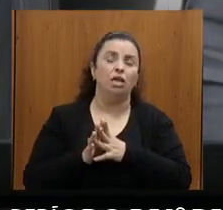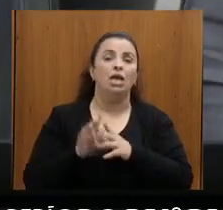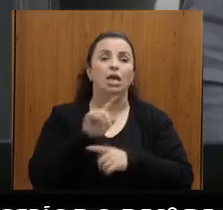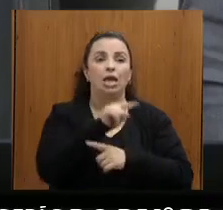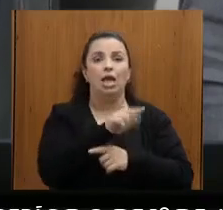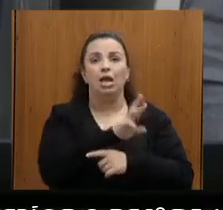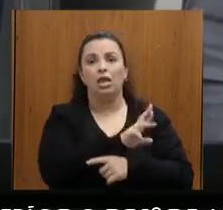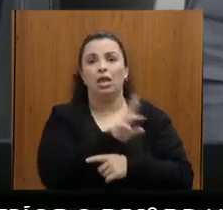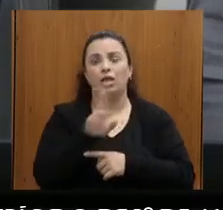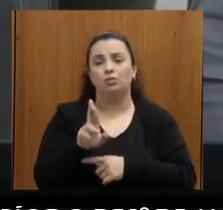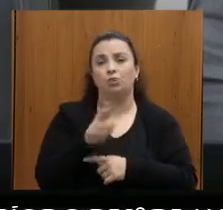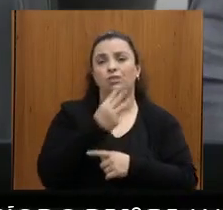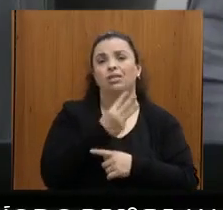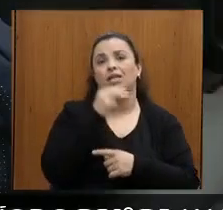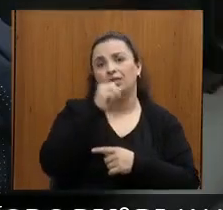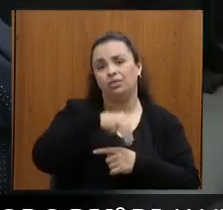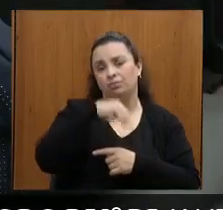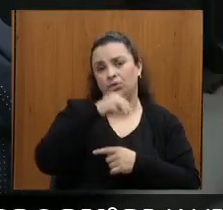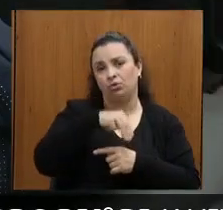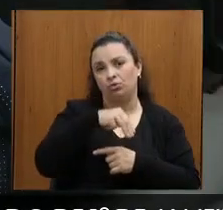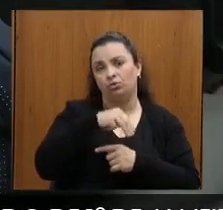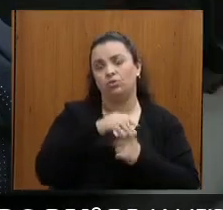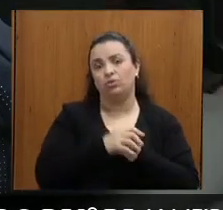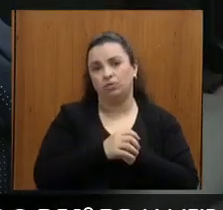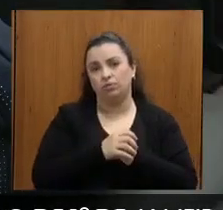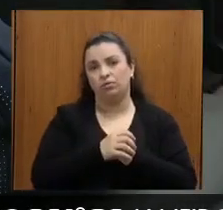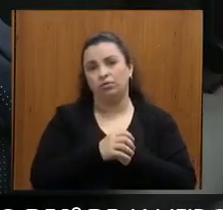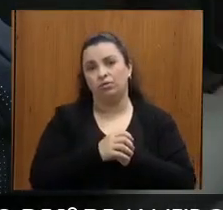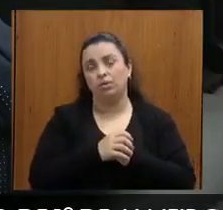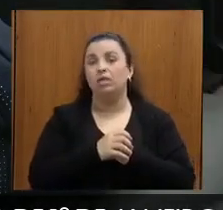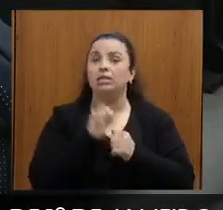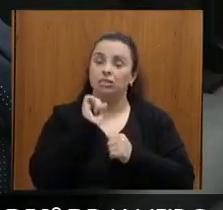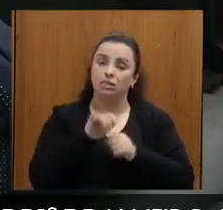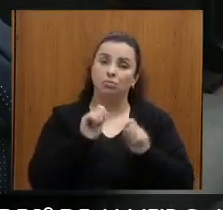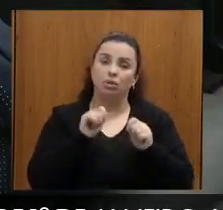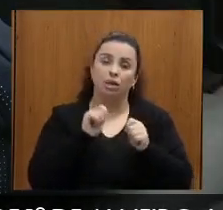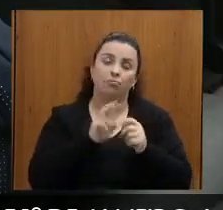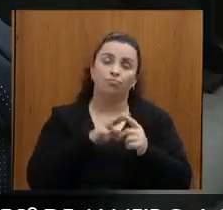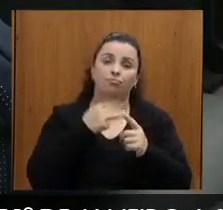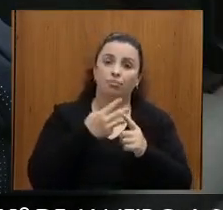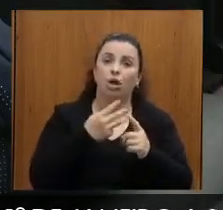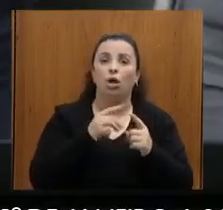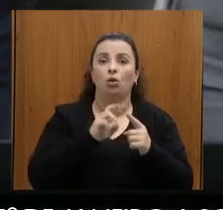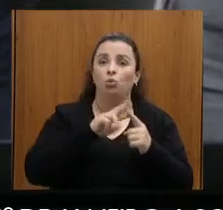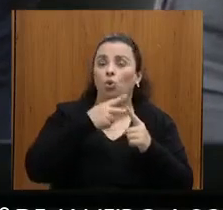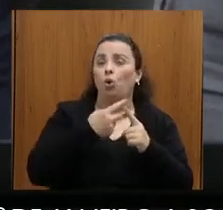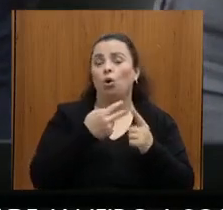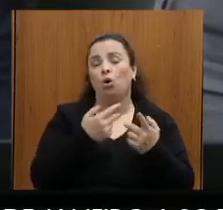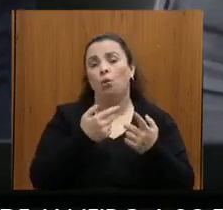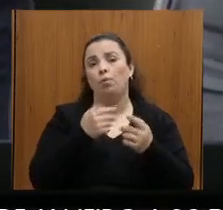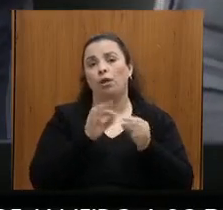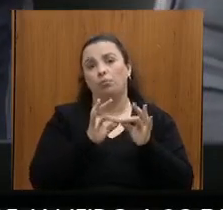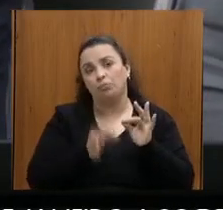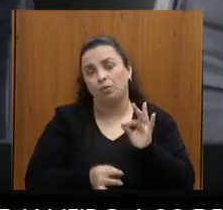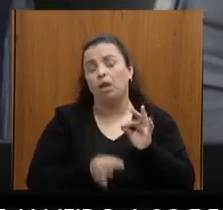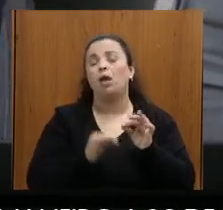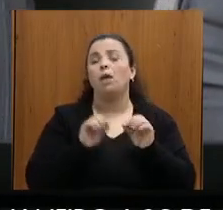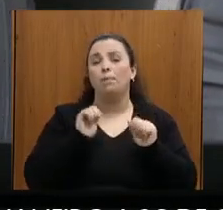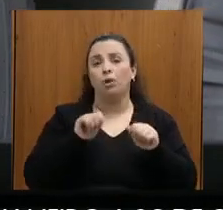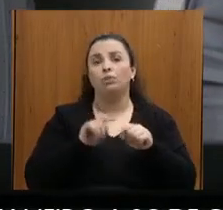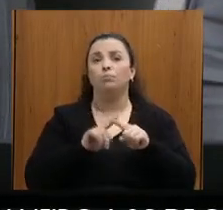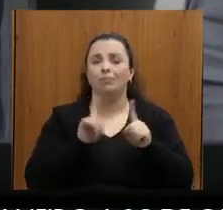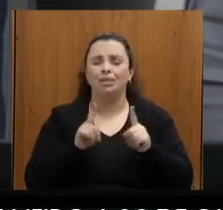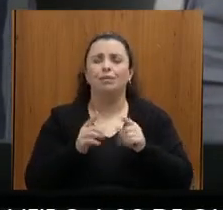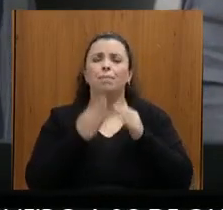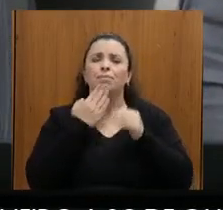mas com a devida flexibilidade até o dobro à medida que será. Mas o tempo para o qual solicitamos é de 3